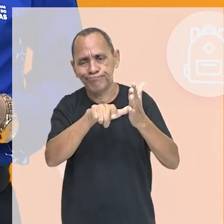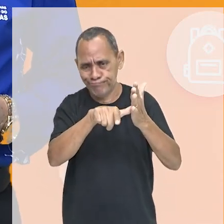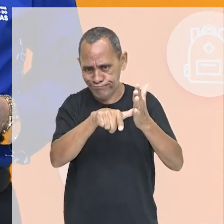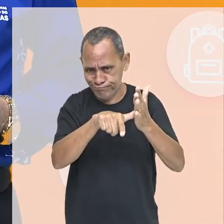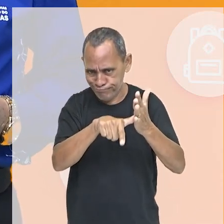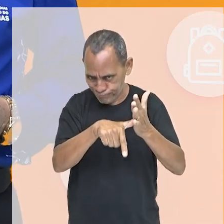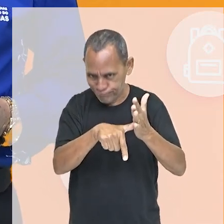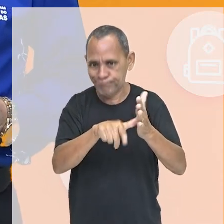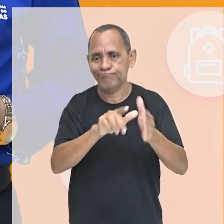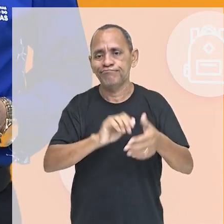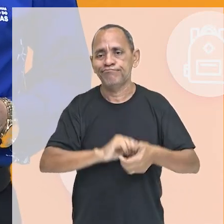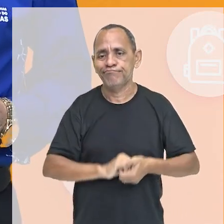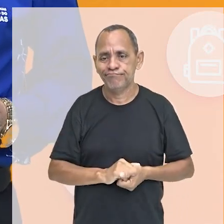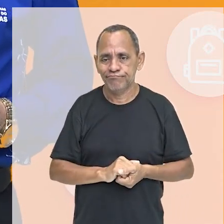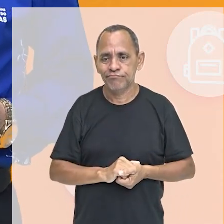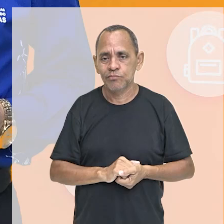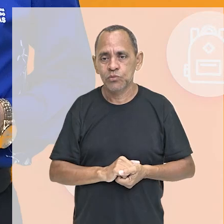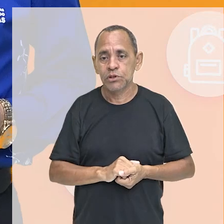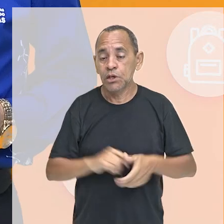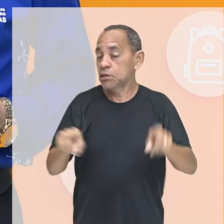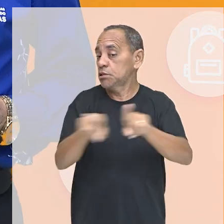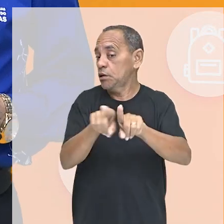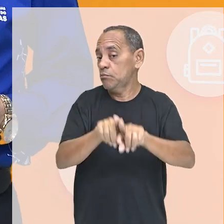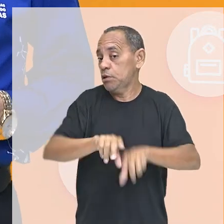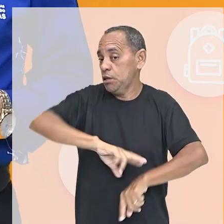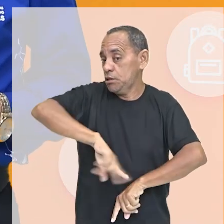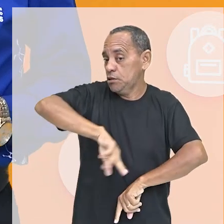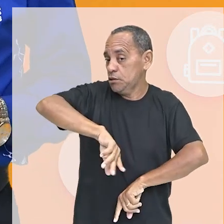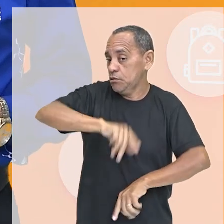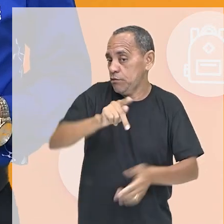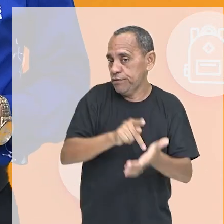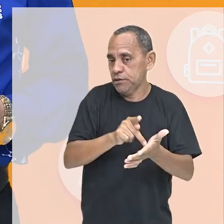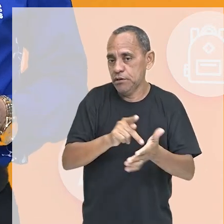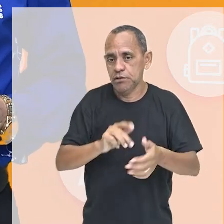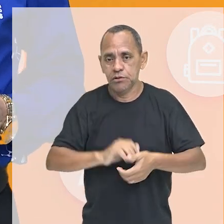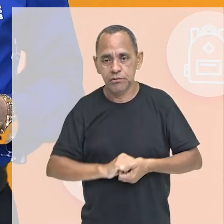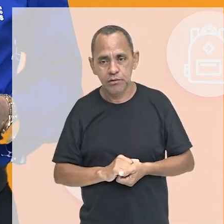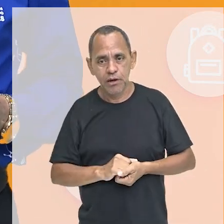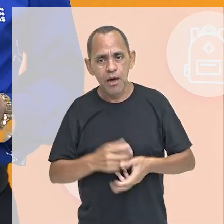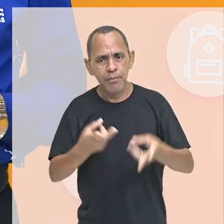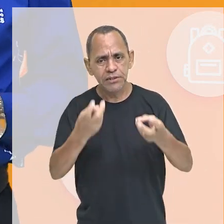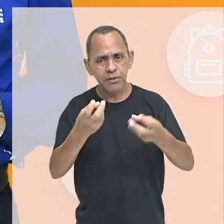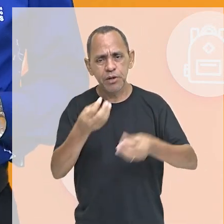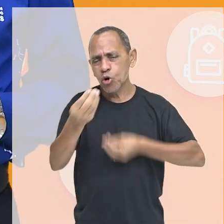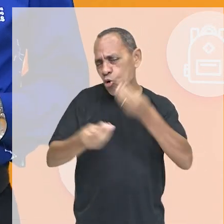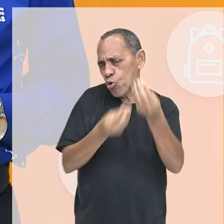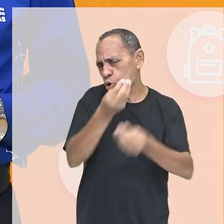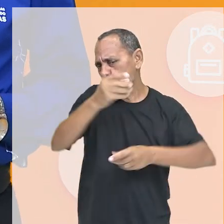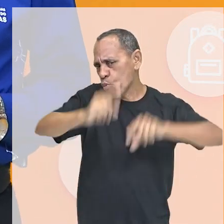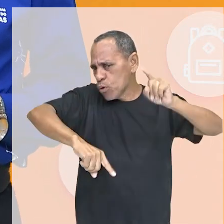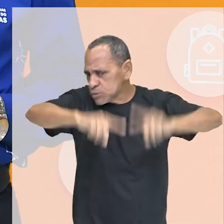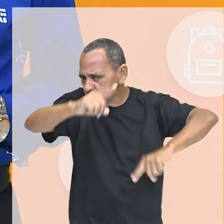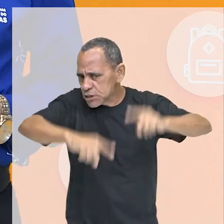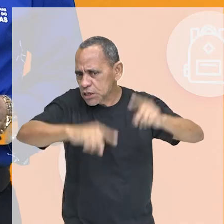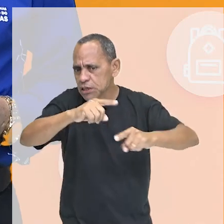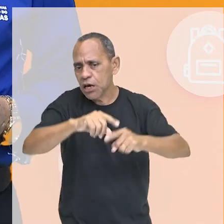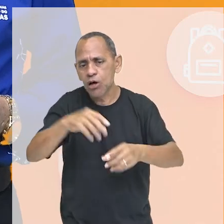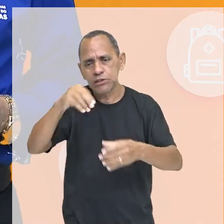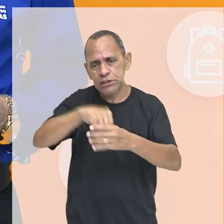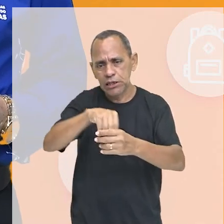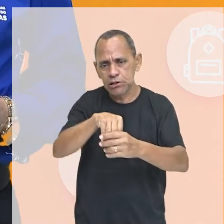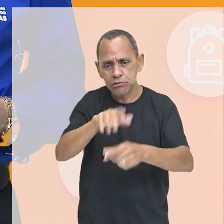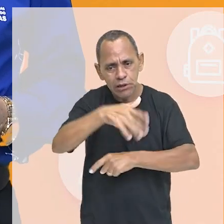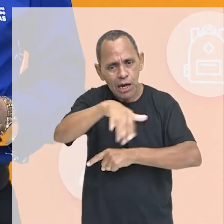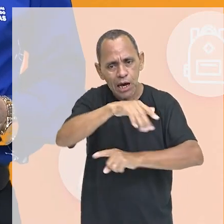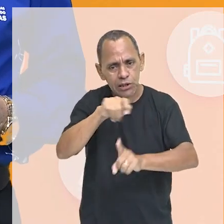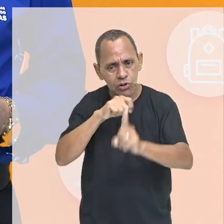atrasadas. Isso também não é verdade. Vejam como esta ferramenta da sociologia, que